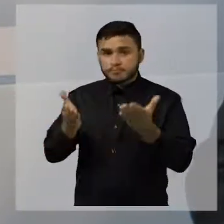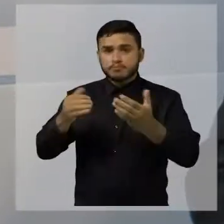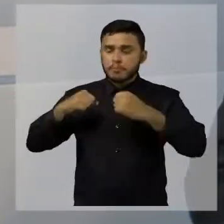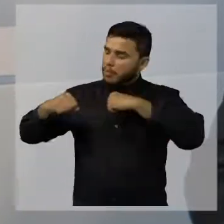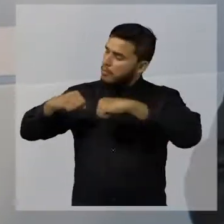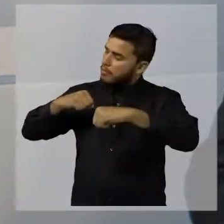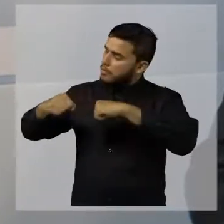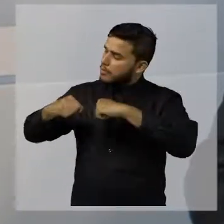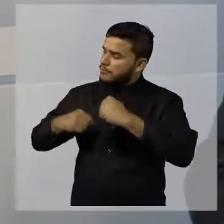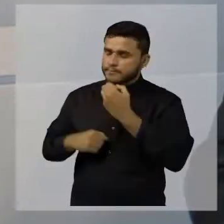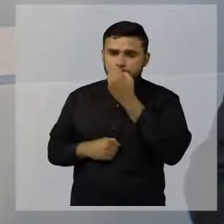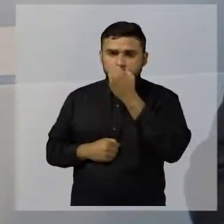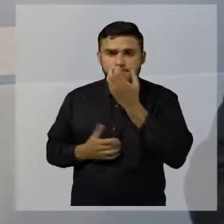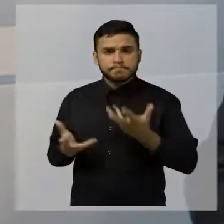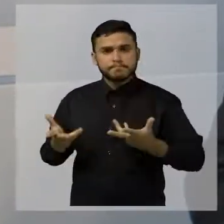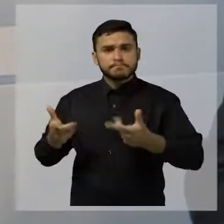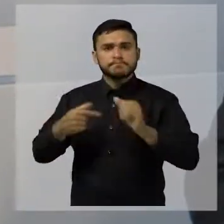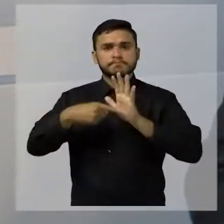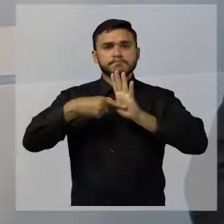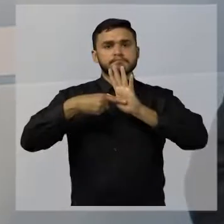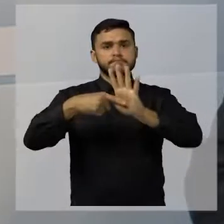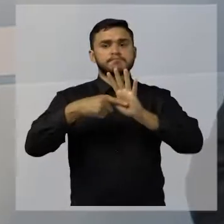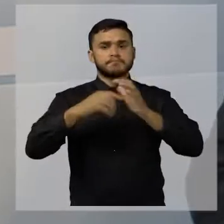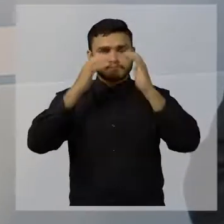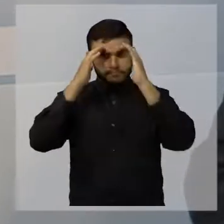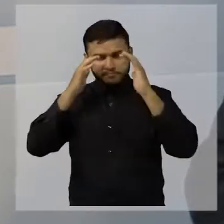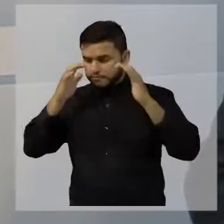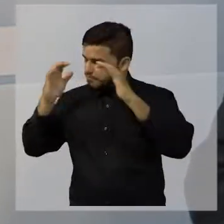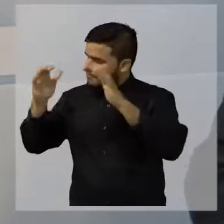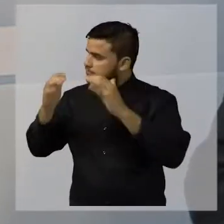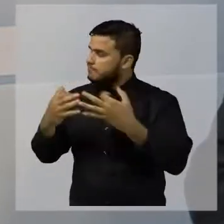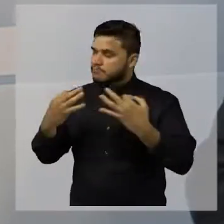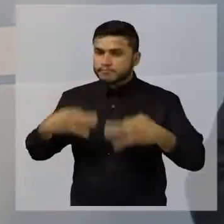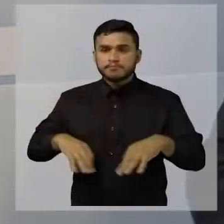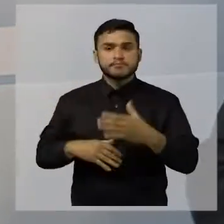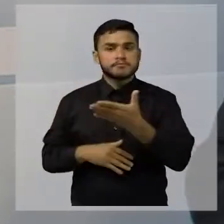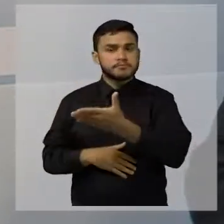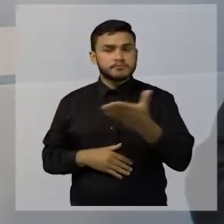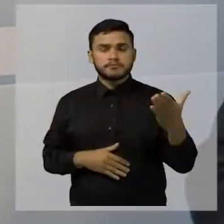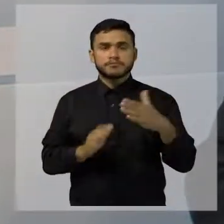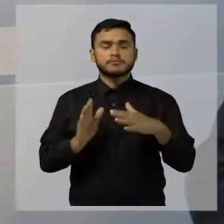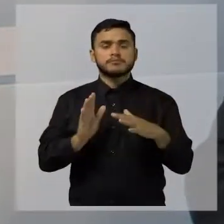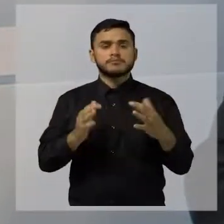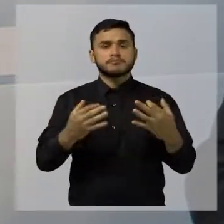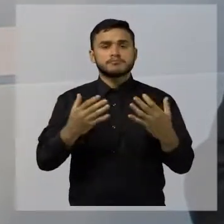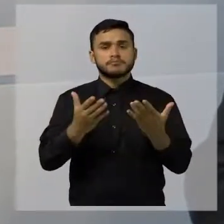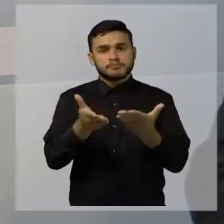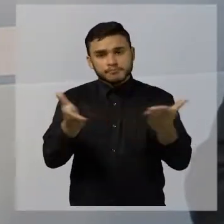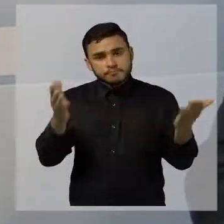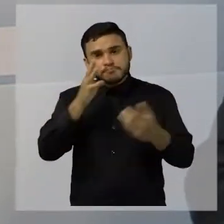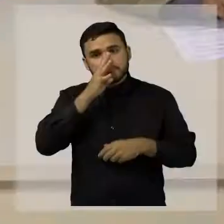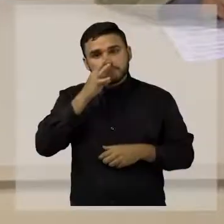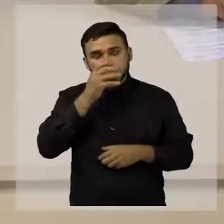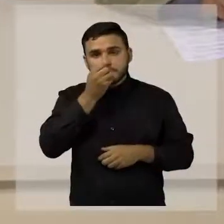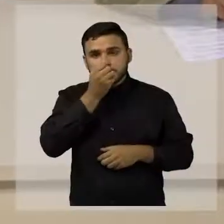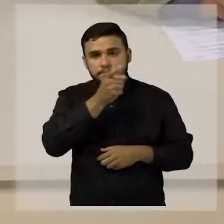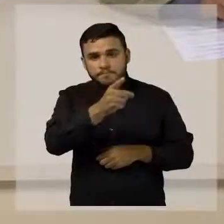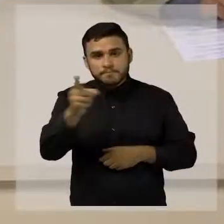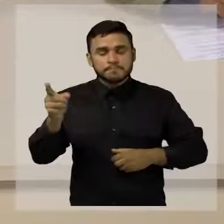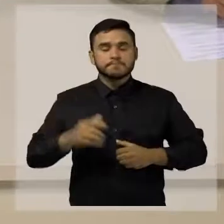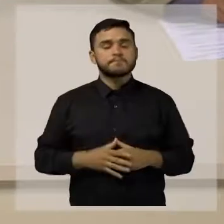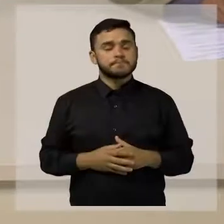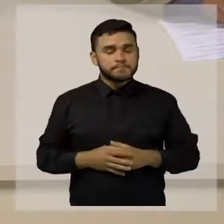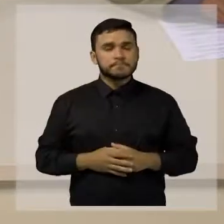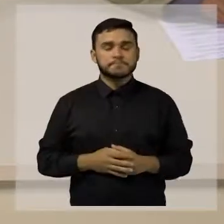debate bem transparente, bem respeitoso e que possa contribuir com a audiência qualificada do programa Pela Ordem.